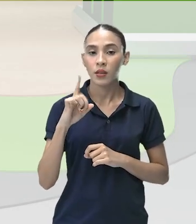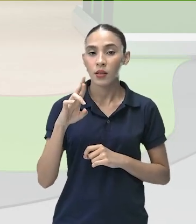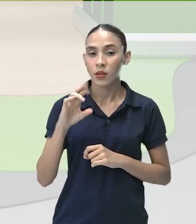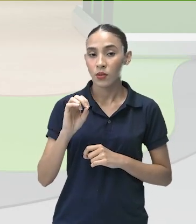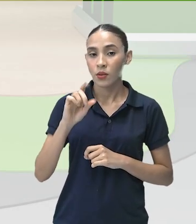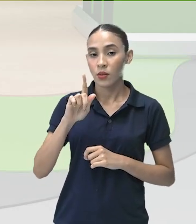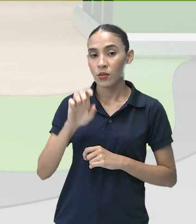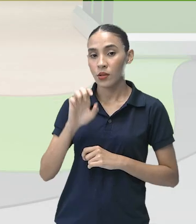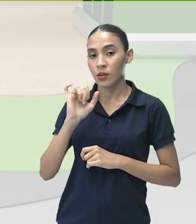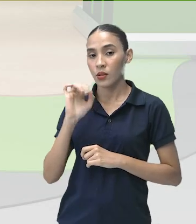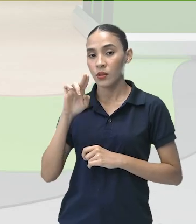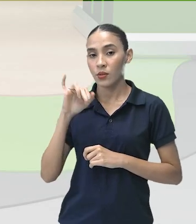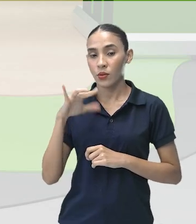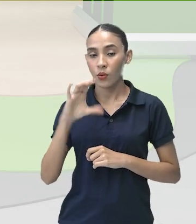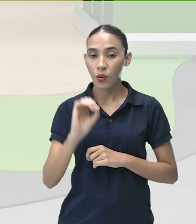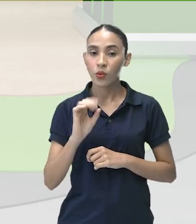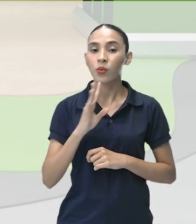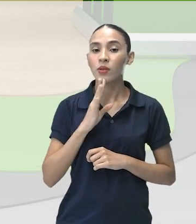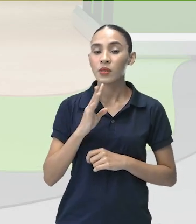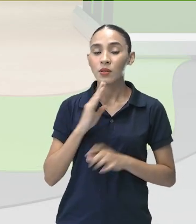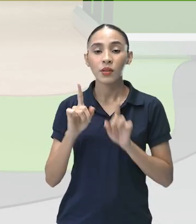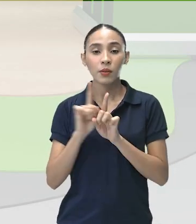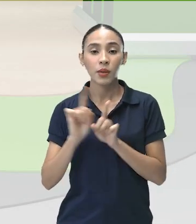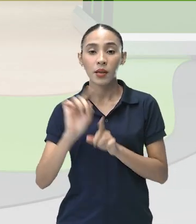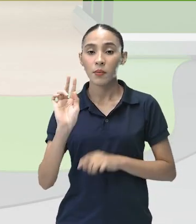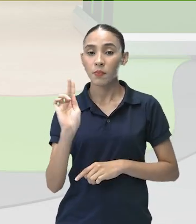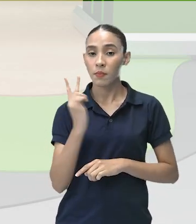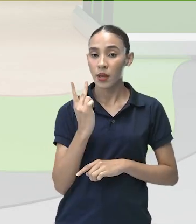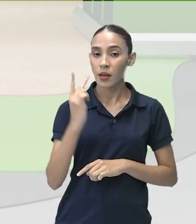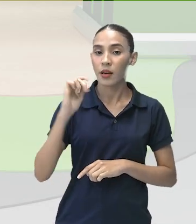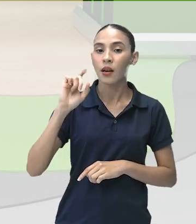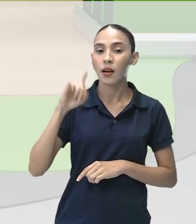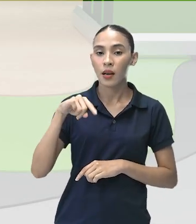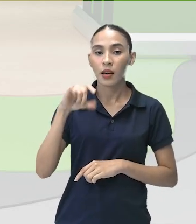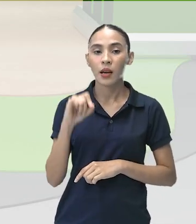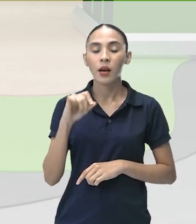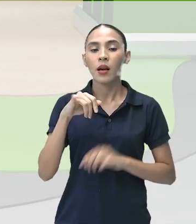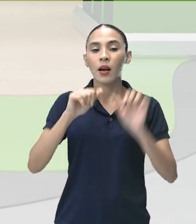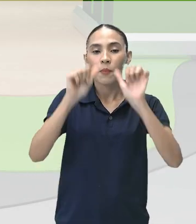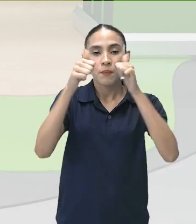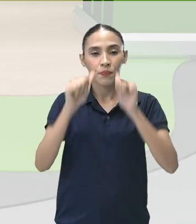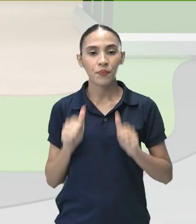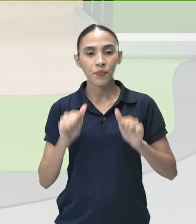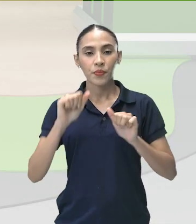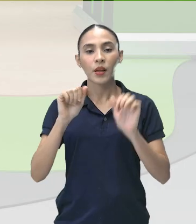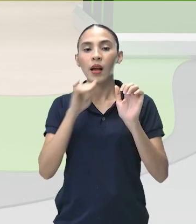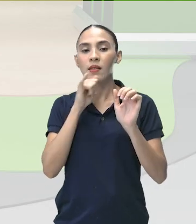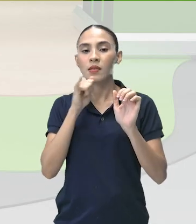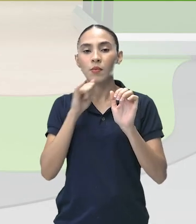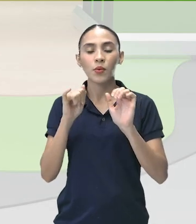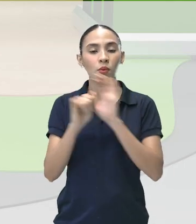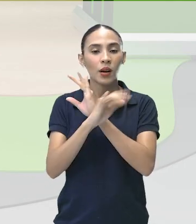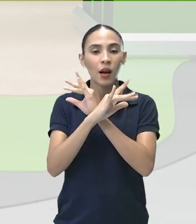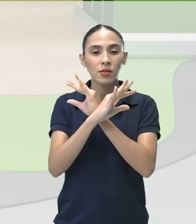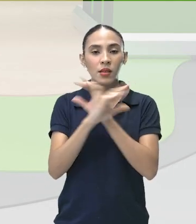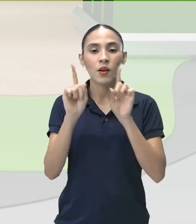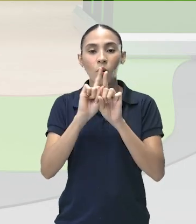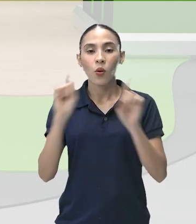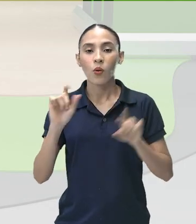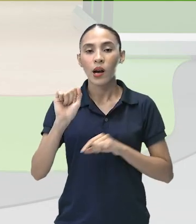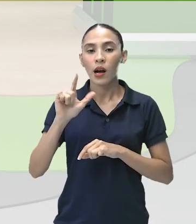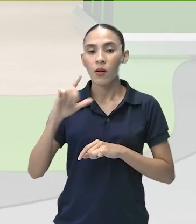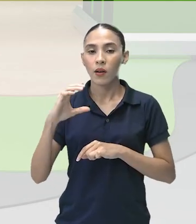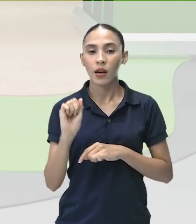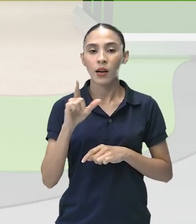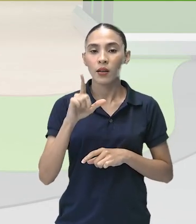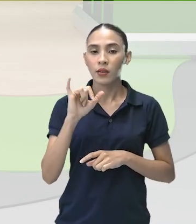hidrogeniônico, conhecido popularmente como pH. É uma escala que mede a acidez ou alcalinidade de uma solução com